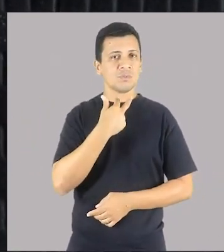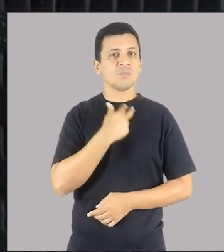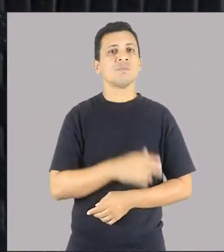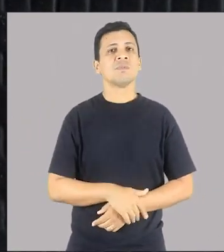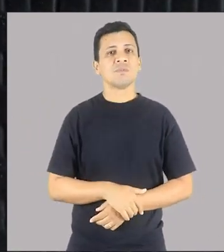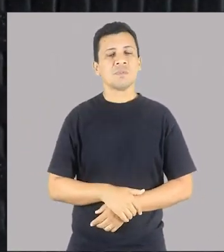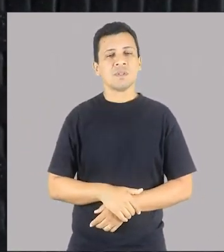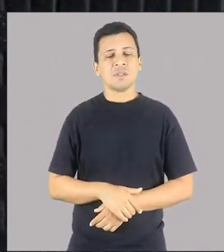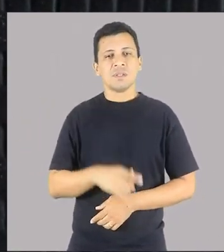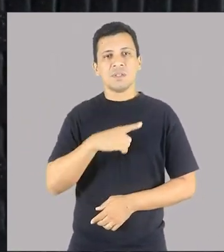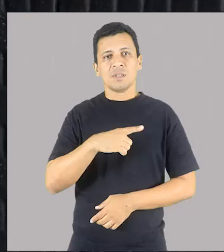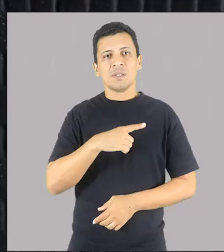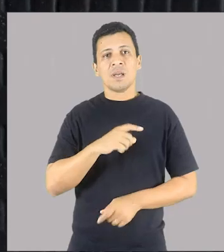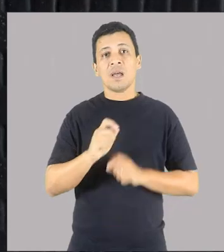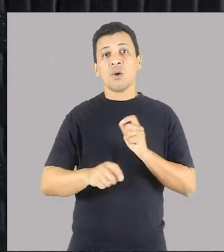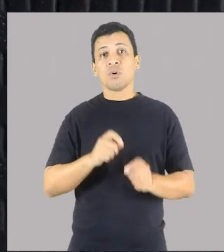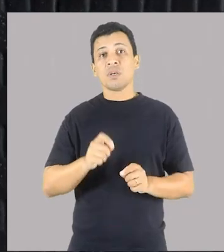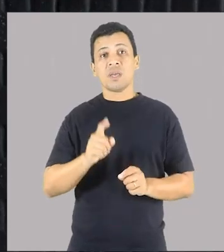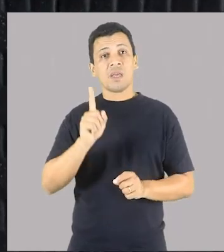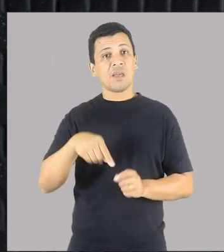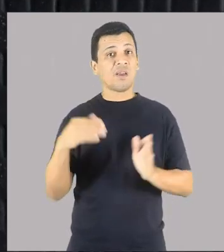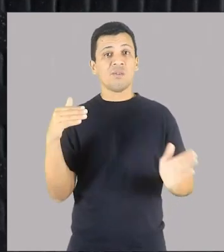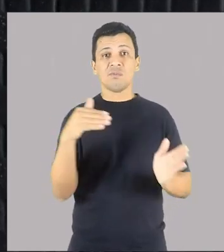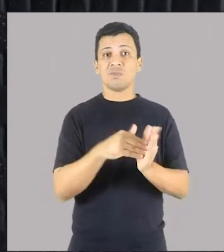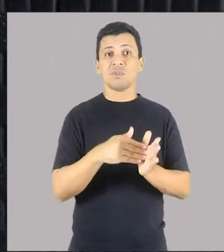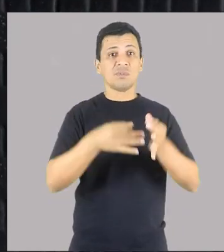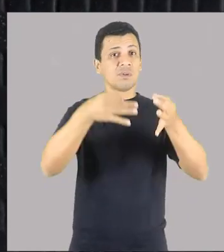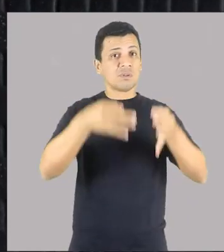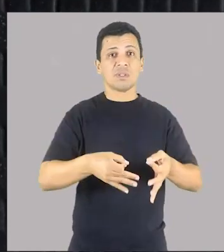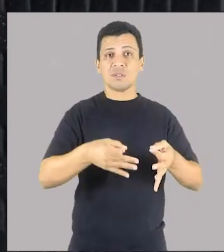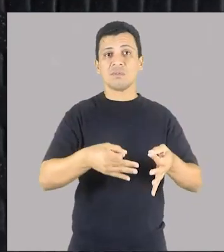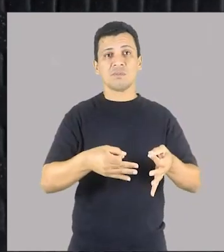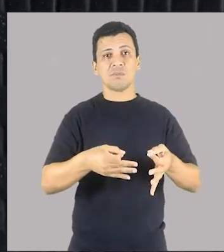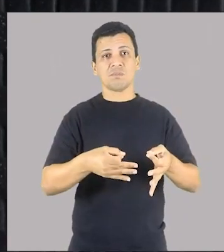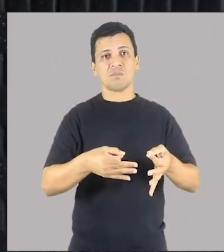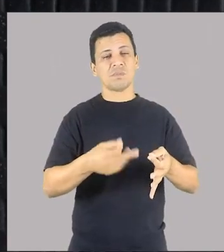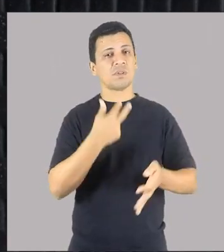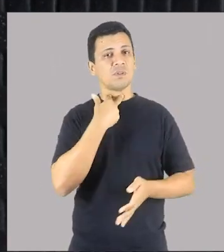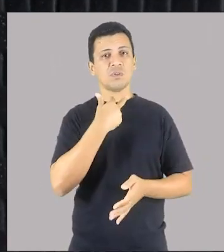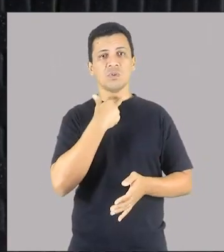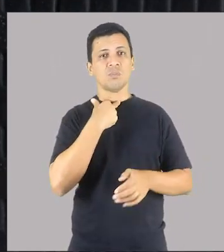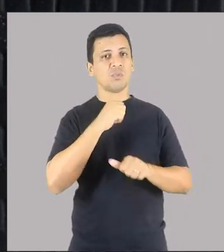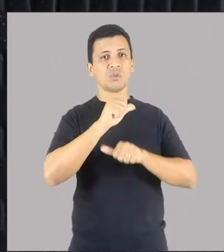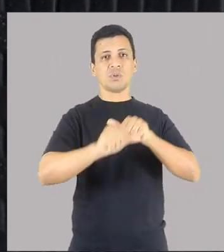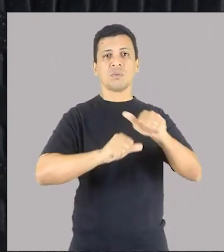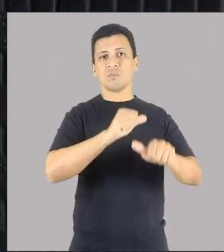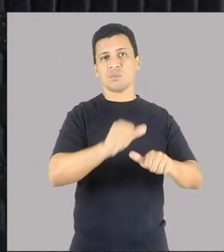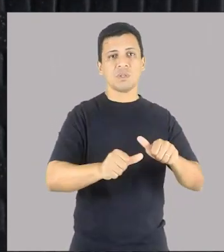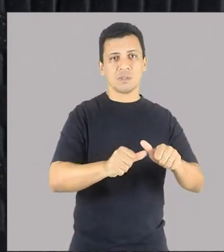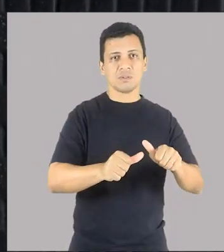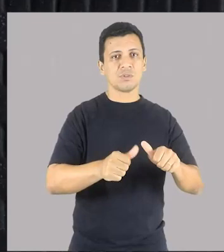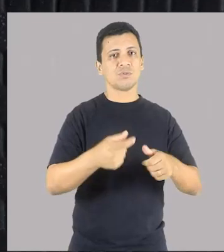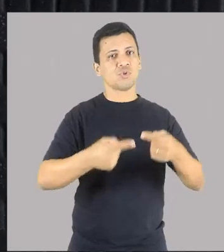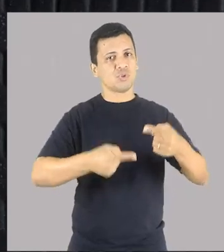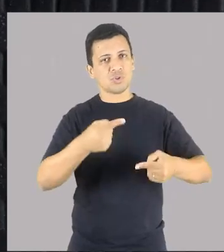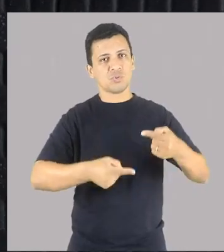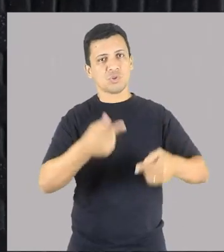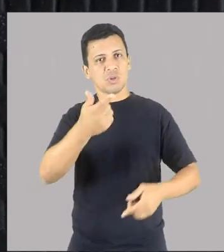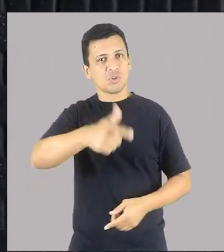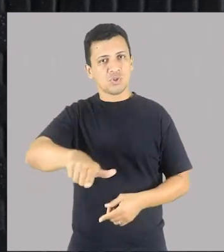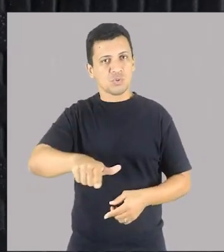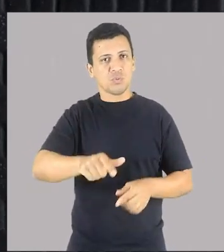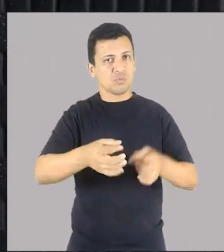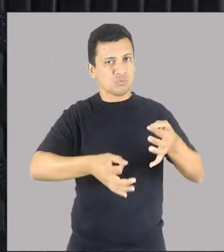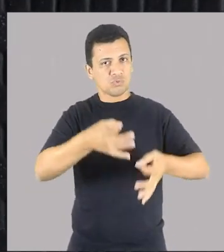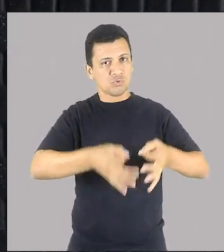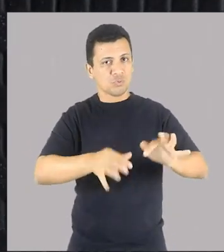contencioso administrativo é finalístico, é uma decisão final. Não pode haver rediscussão na justiça comum, em